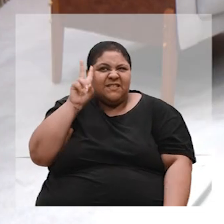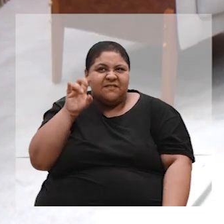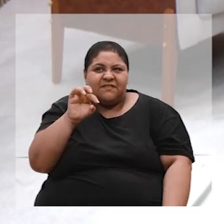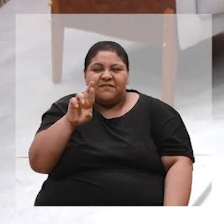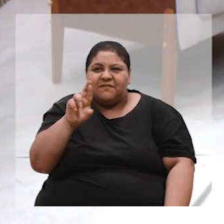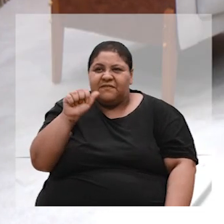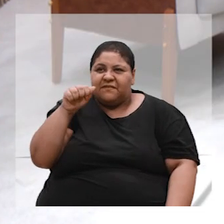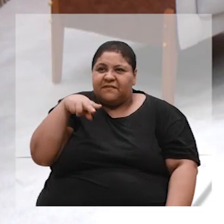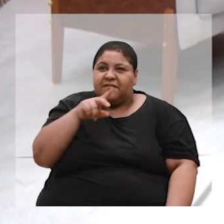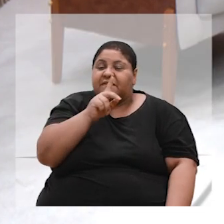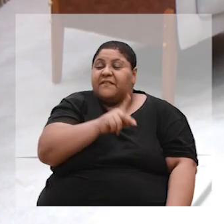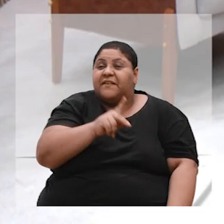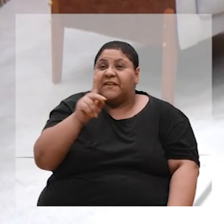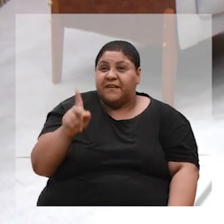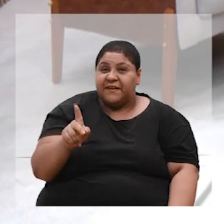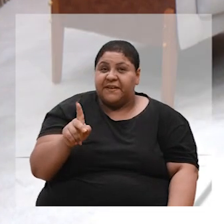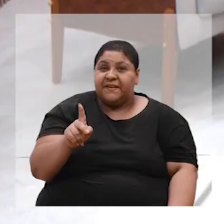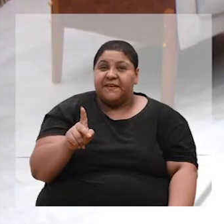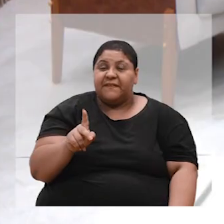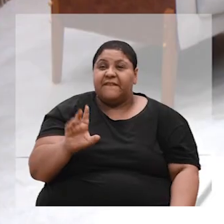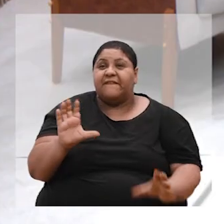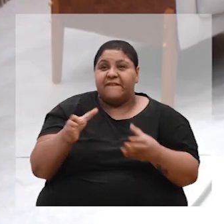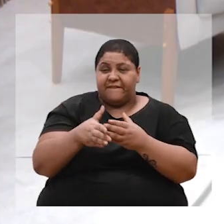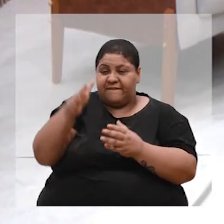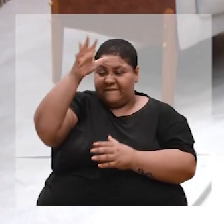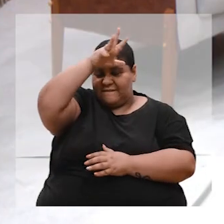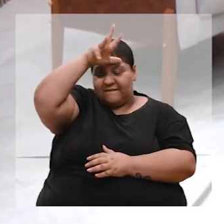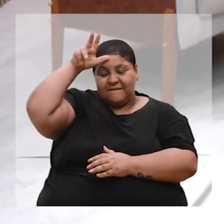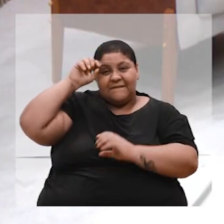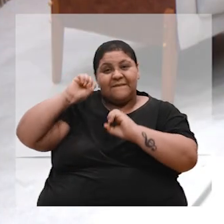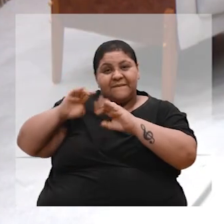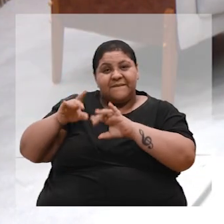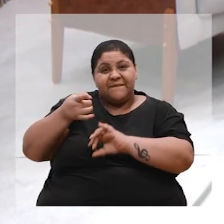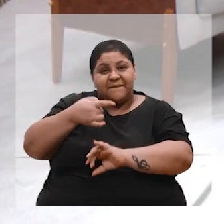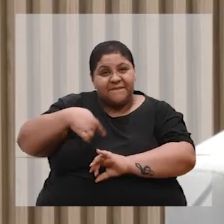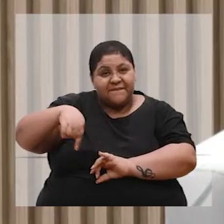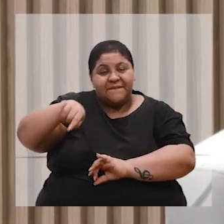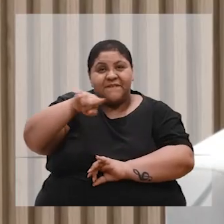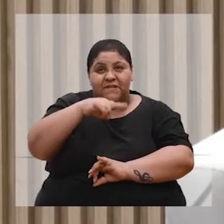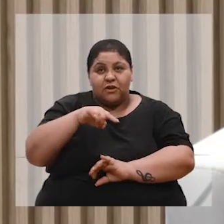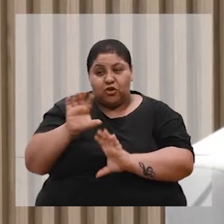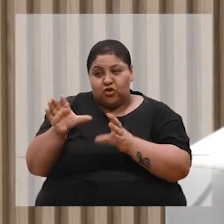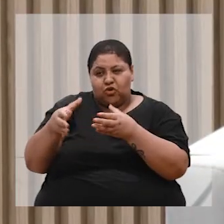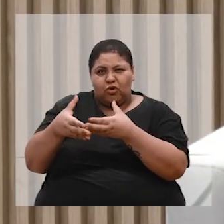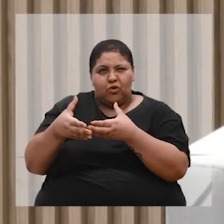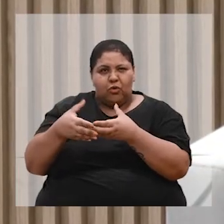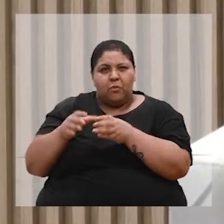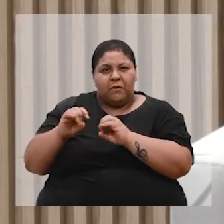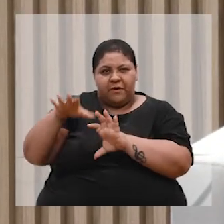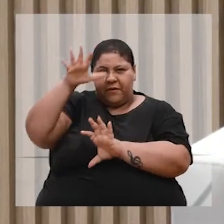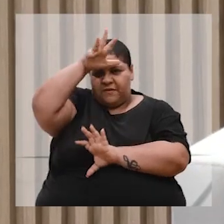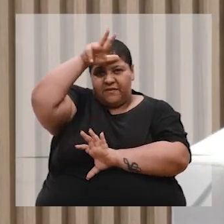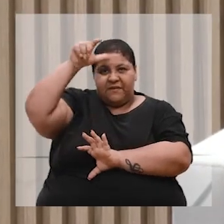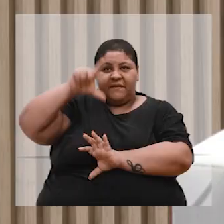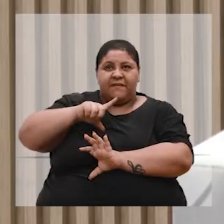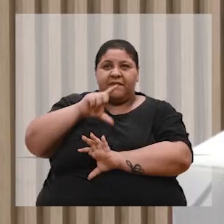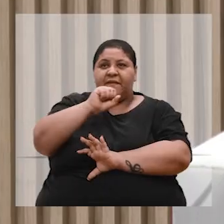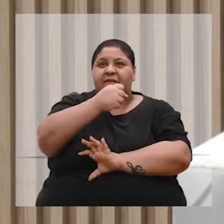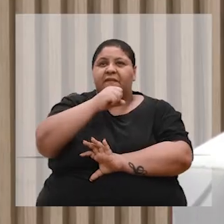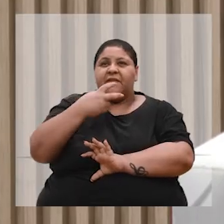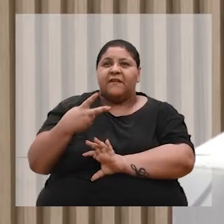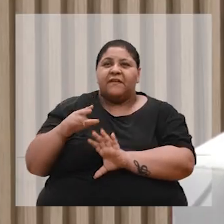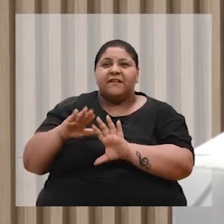que o Irã é professor da Rede Municipal de Ensino, e a nossa Rede Municipal de Ensino de Caxias do Sul hoje ela